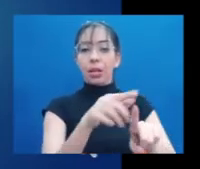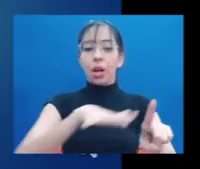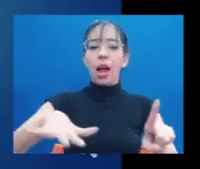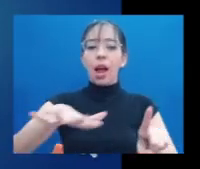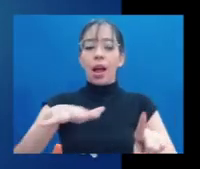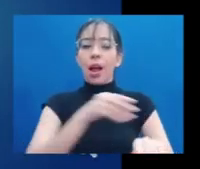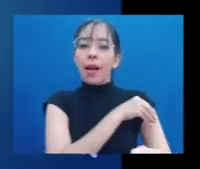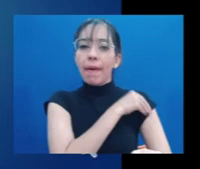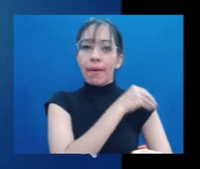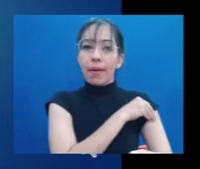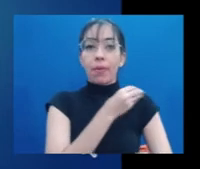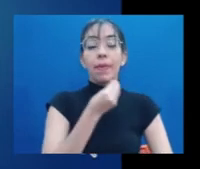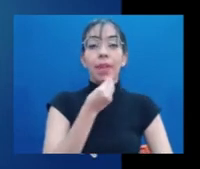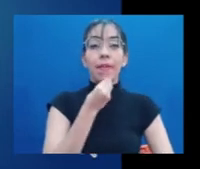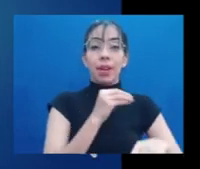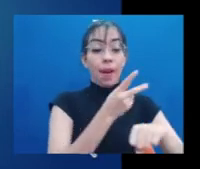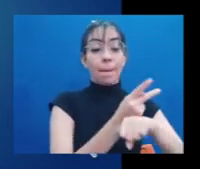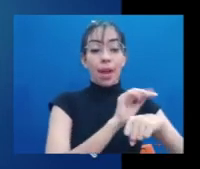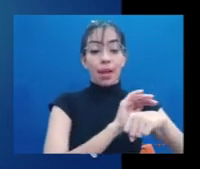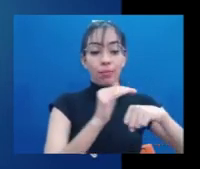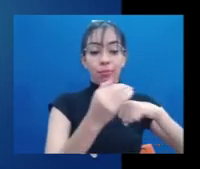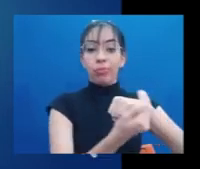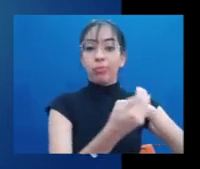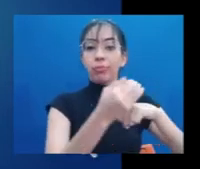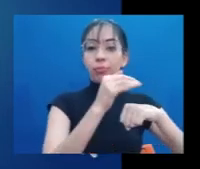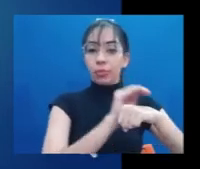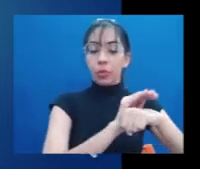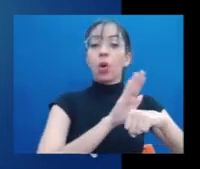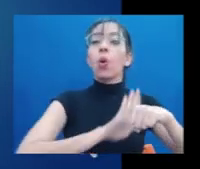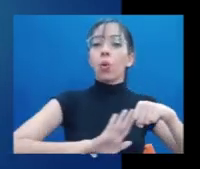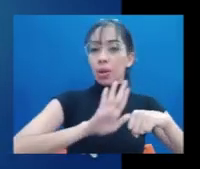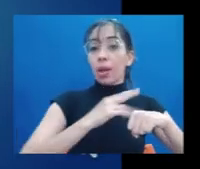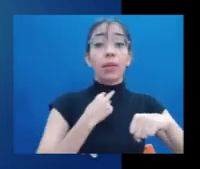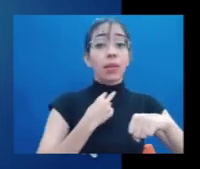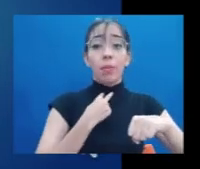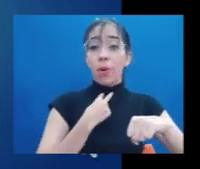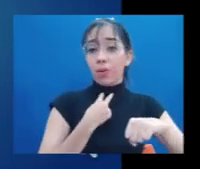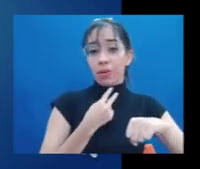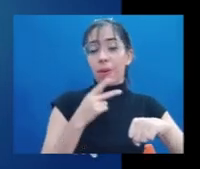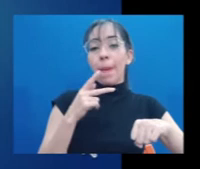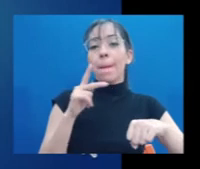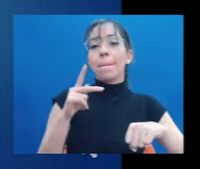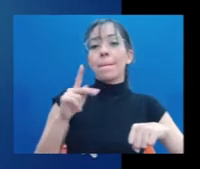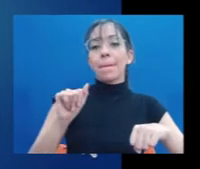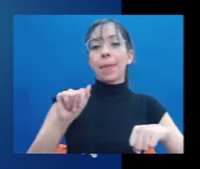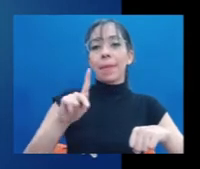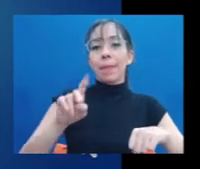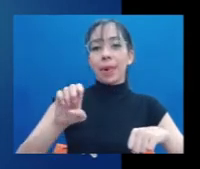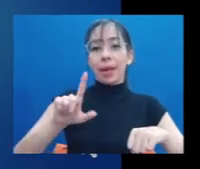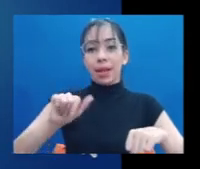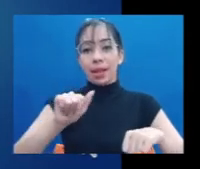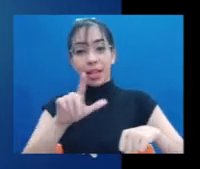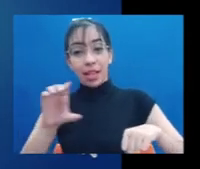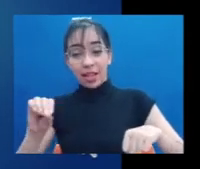que o procedimento de cobrir a pedra com material inflamável não deve ser feito. Esse laudo afirma que não deve estar envolta, essa pedra não deve